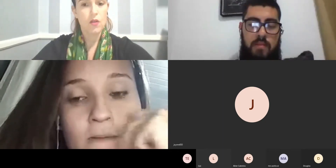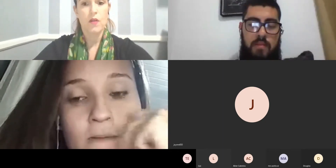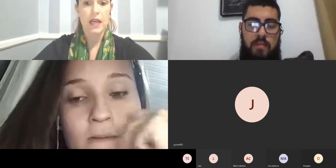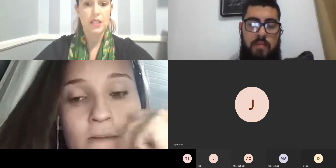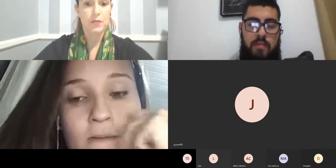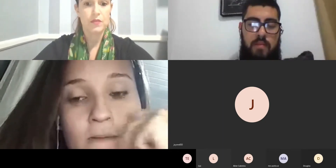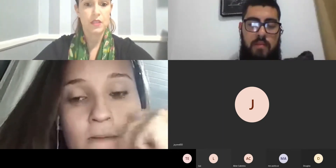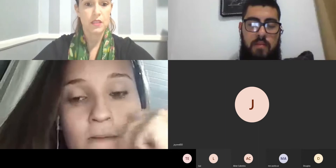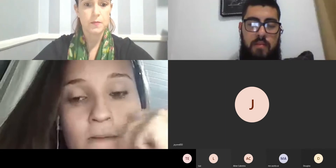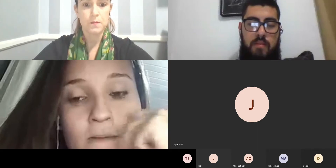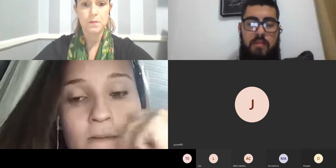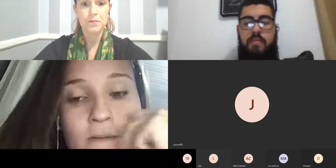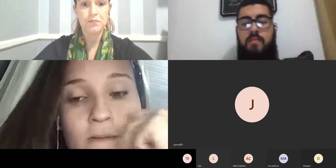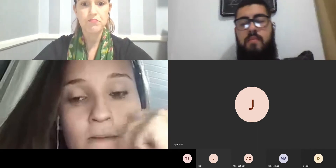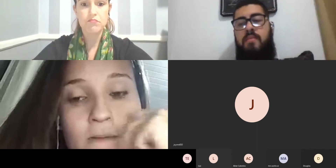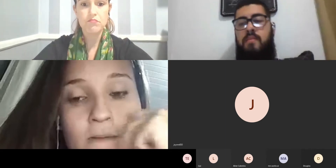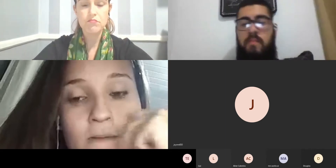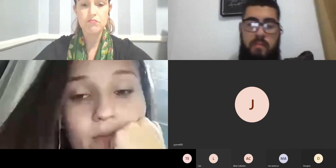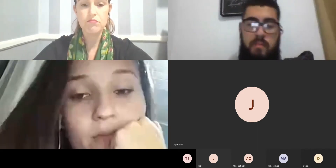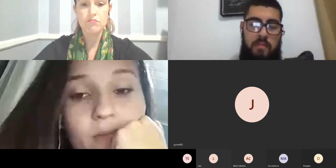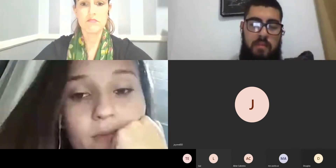Deixa eu colocar o slide aqui para vocês.